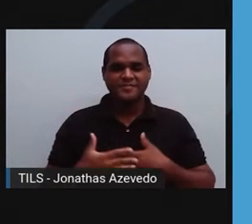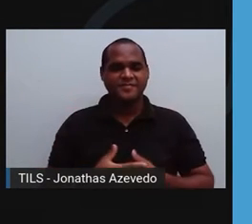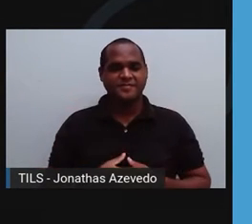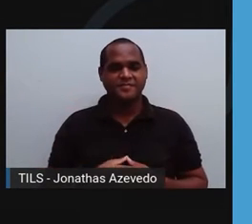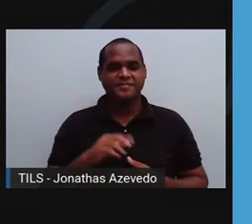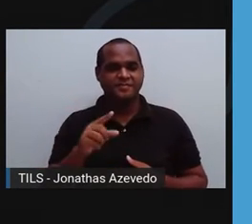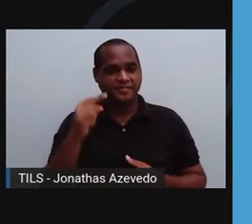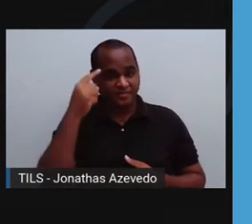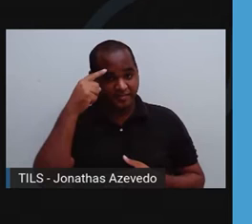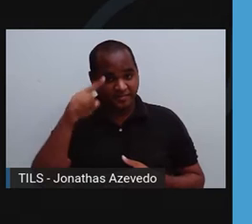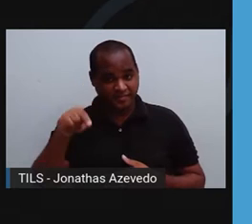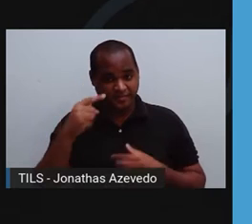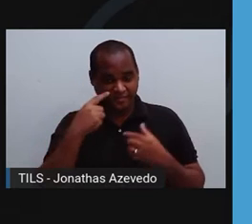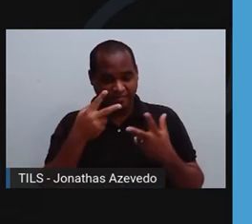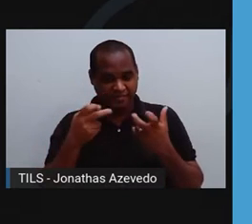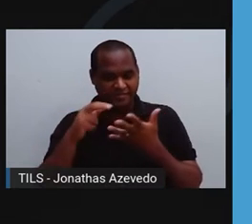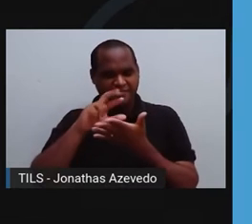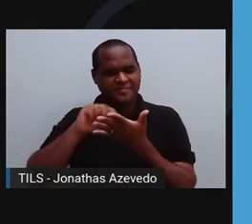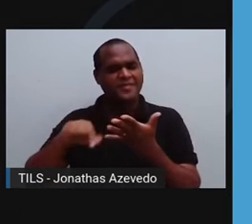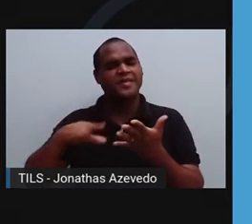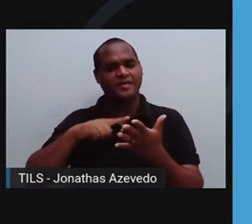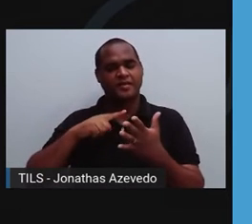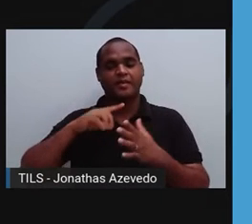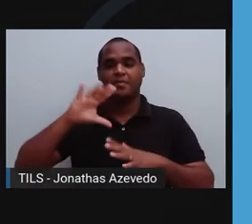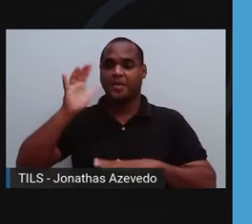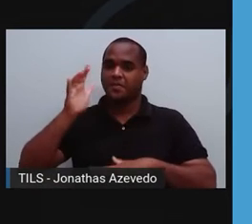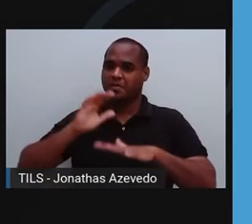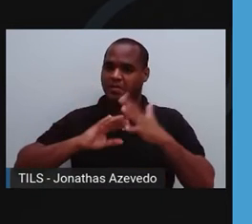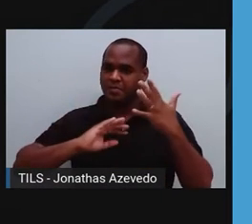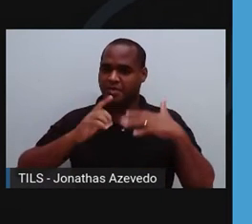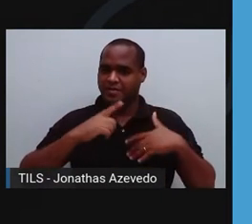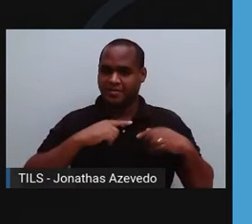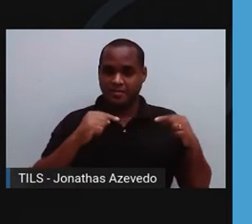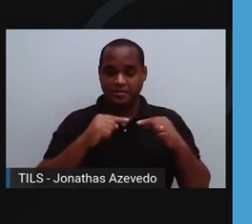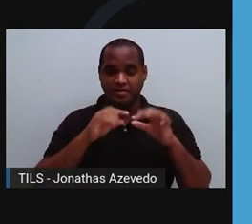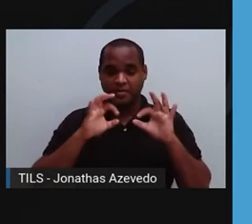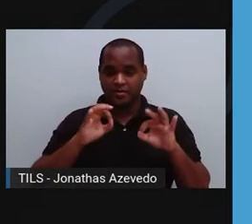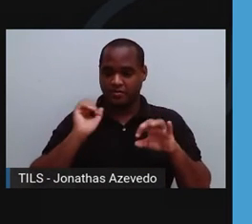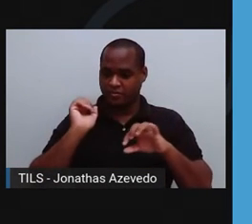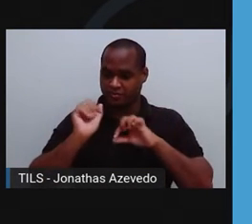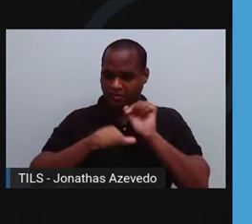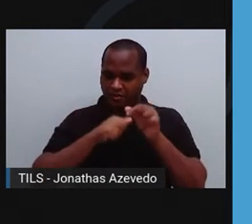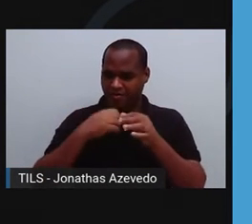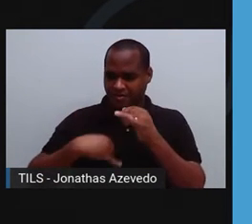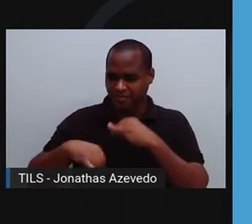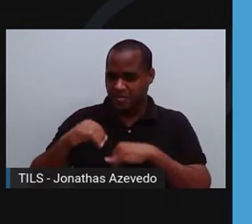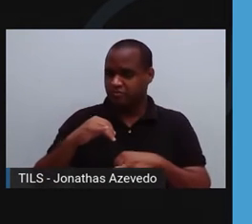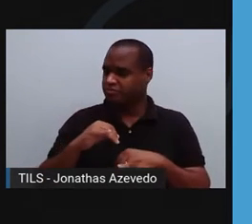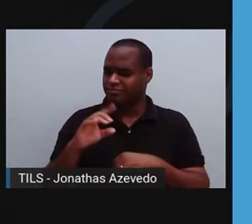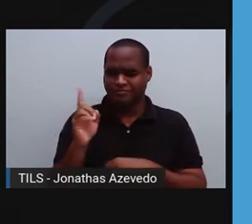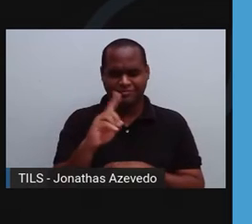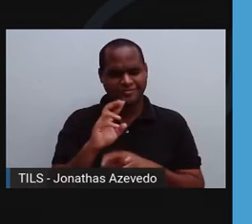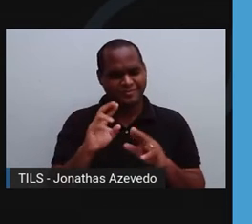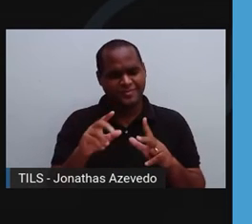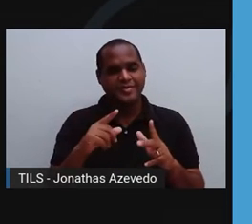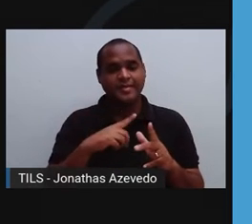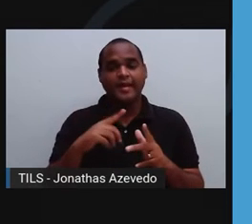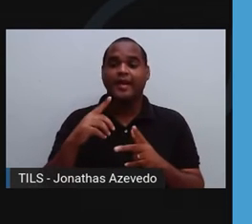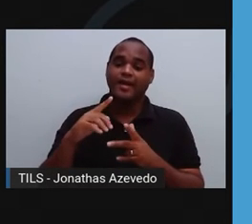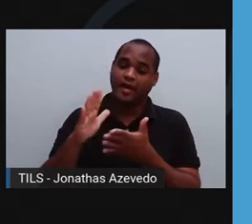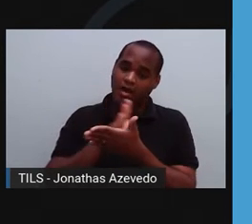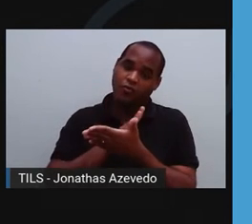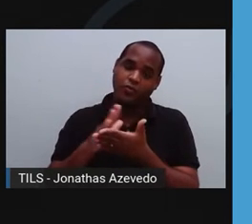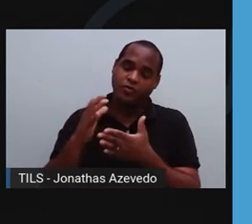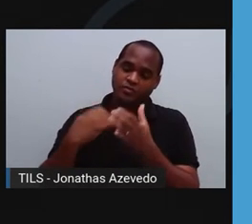não ocorrência desses sinais também não determina que não houve transformação química, pois muitas reações químicas